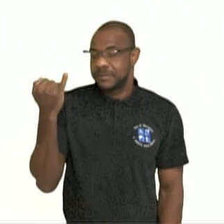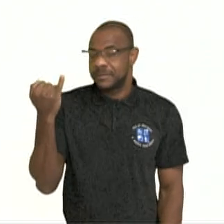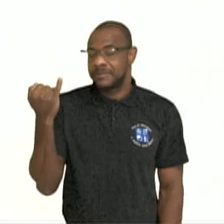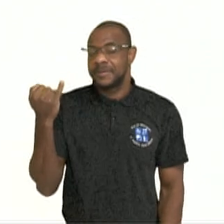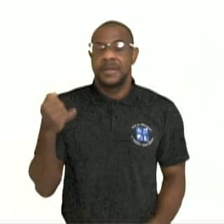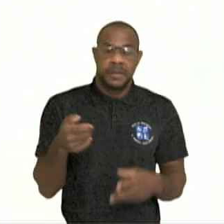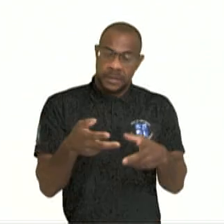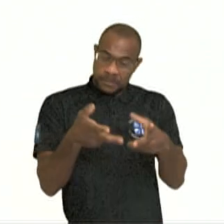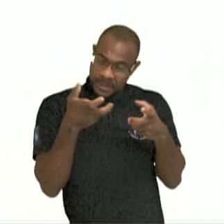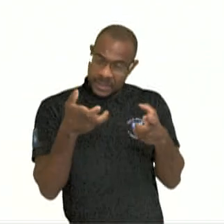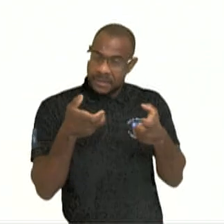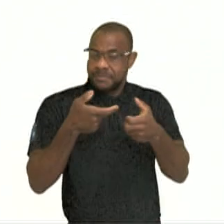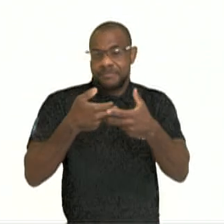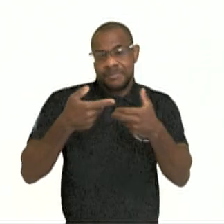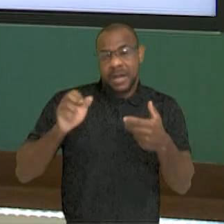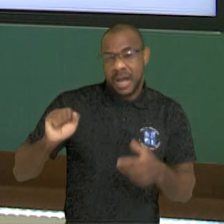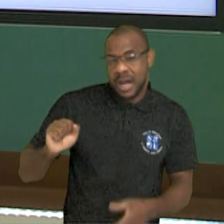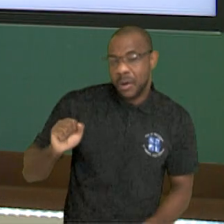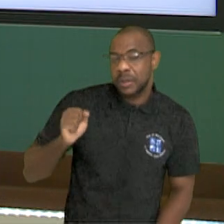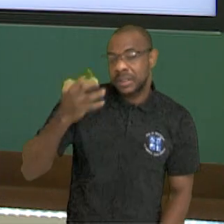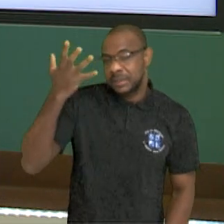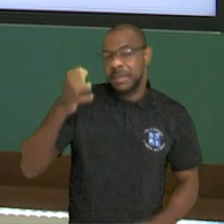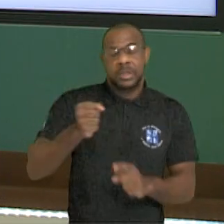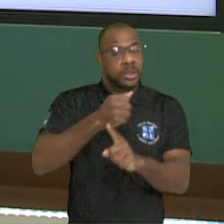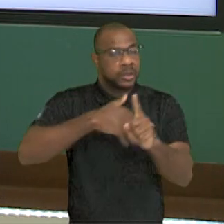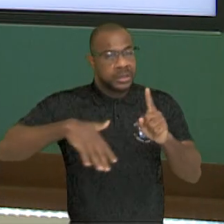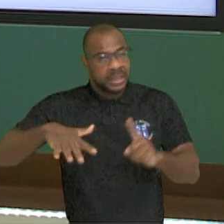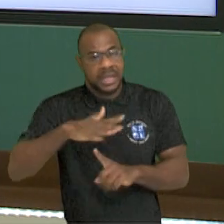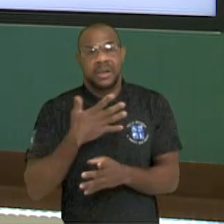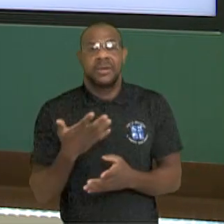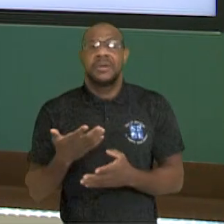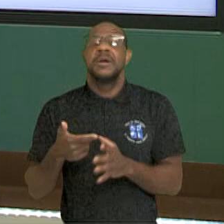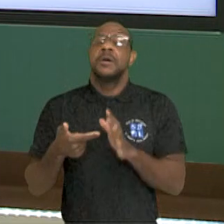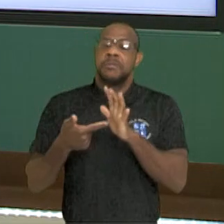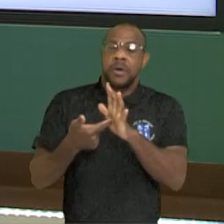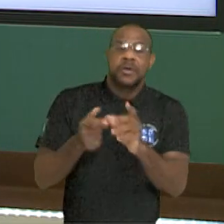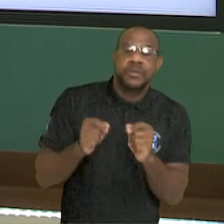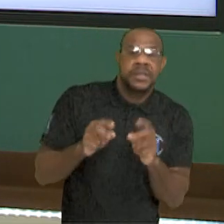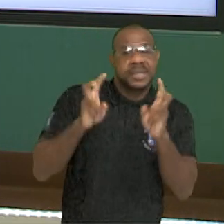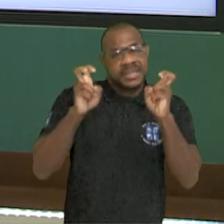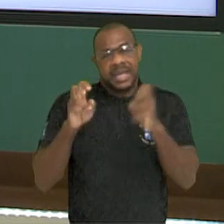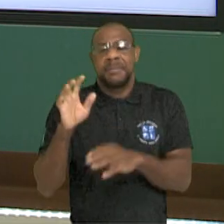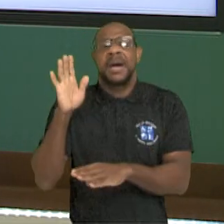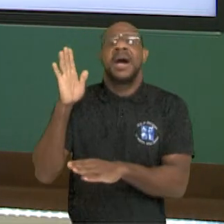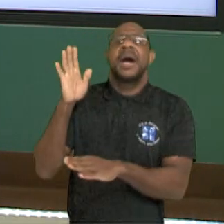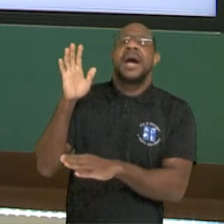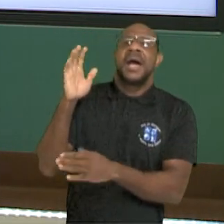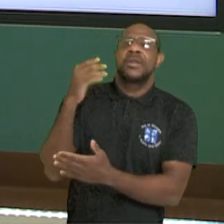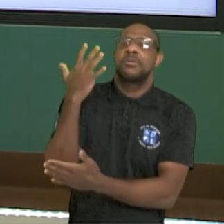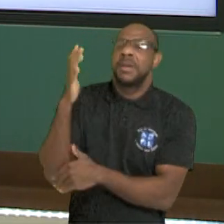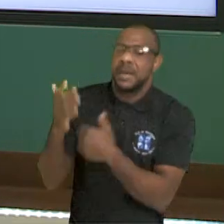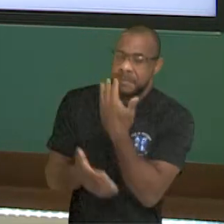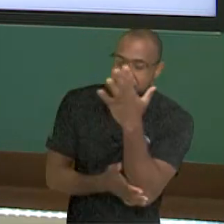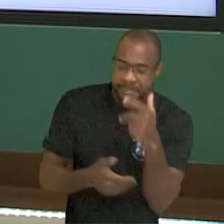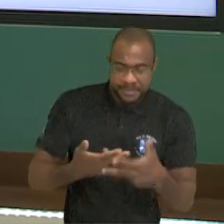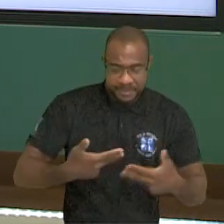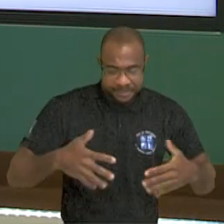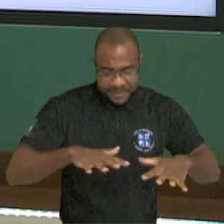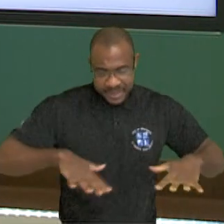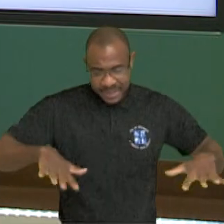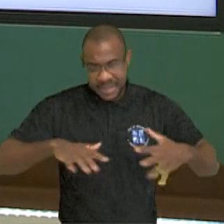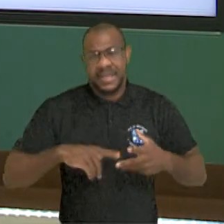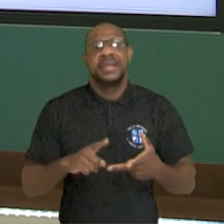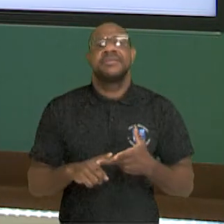pertinentes ao nosso dia a dia. A questão da preservação do meio ambiente, a questão do combate à violência, do combate